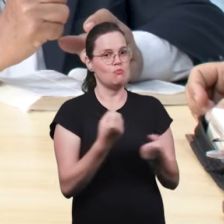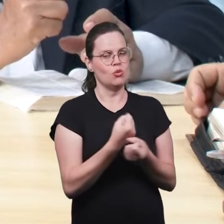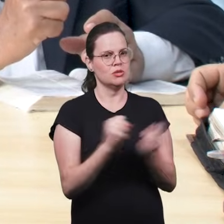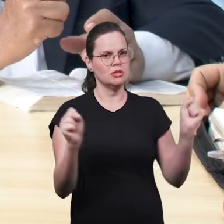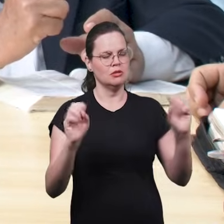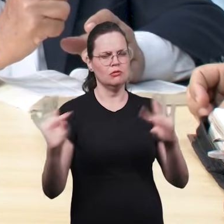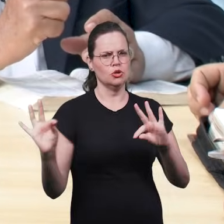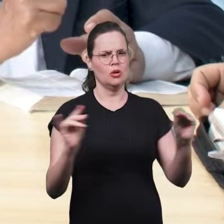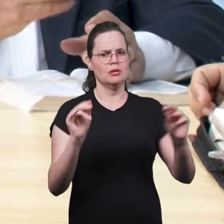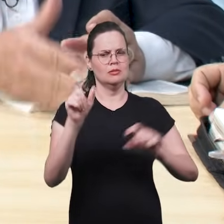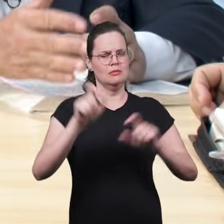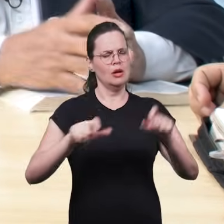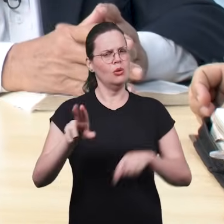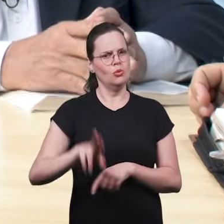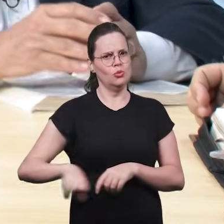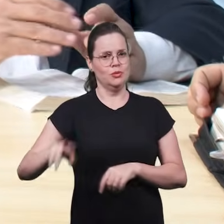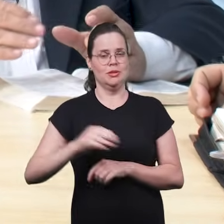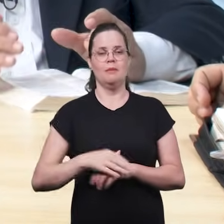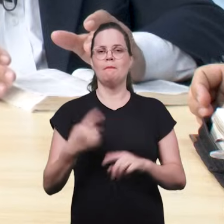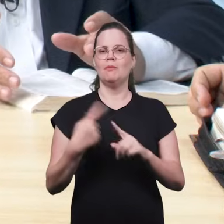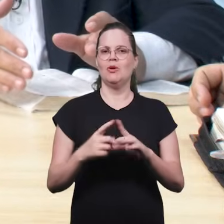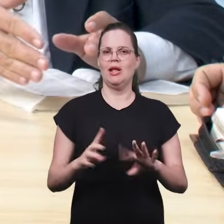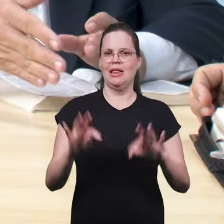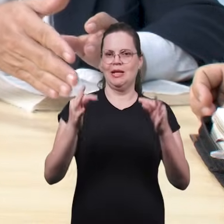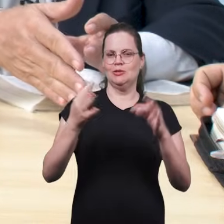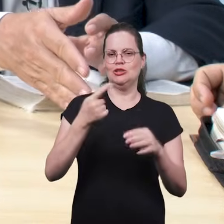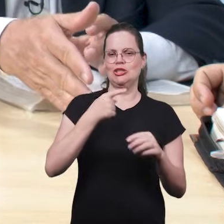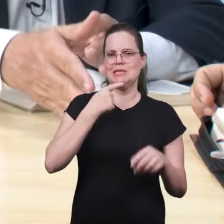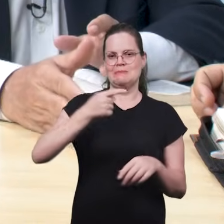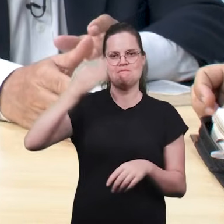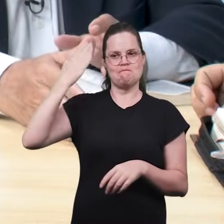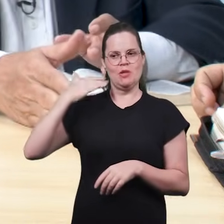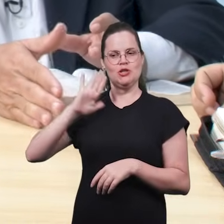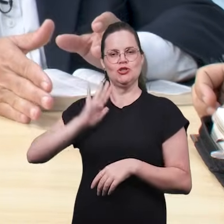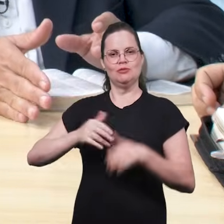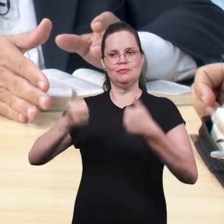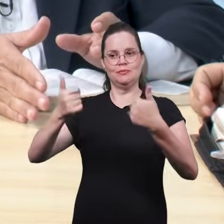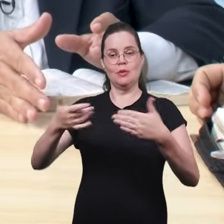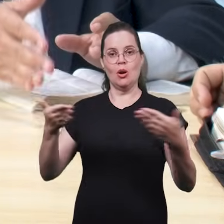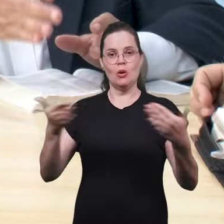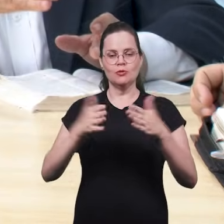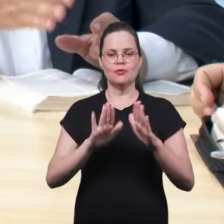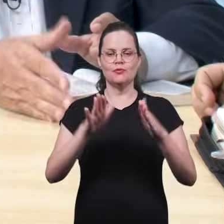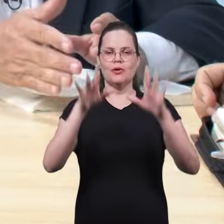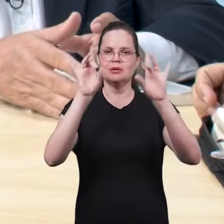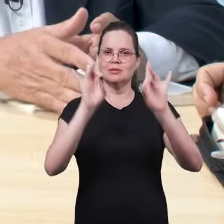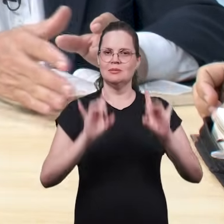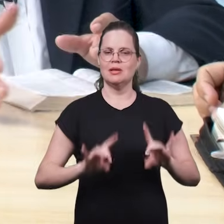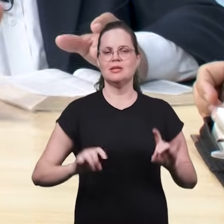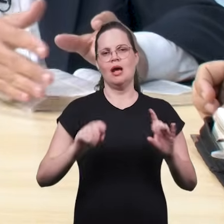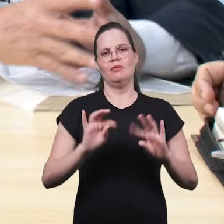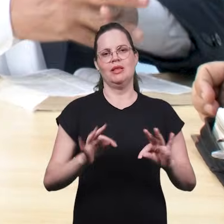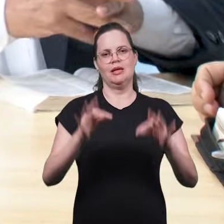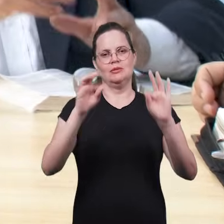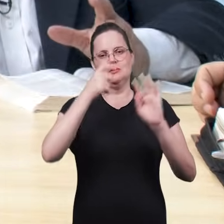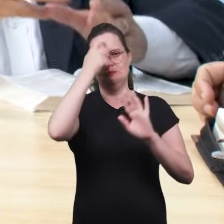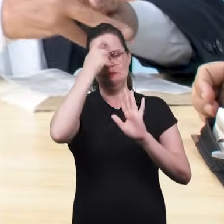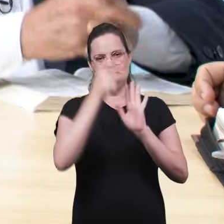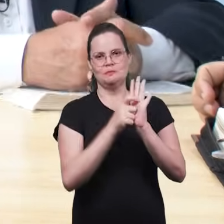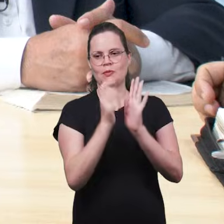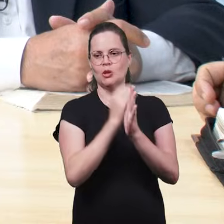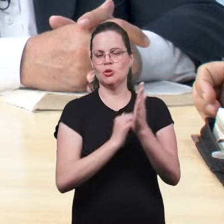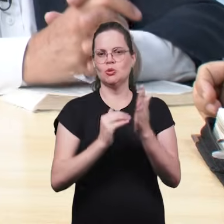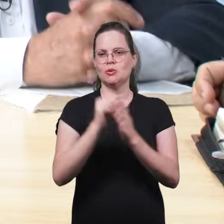falando de tecnologia semana passada, por que não hoje já entrar num especial de tecnologia que hoje está ligado com todas as pessoas que